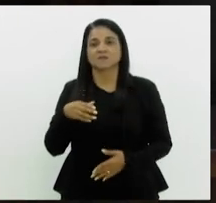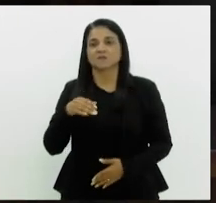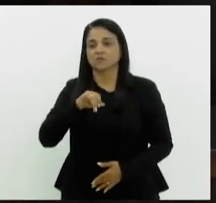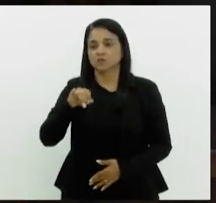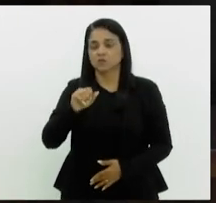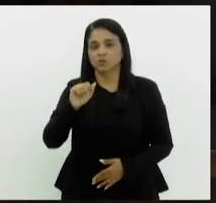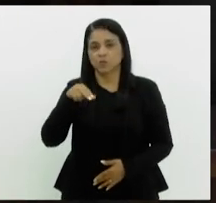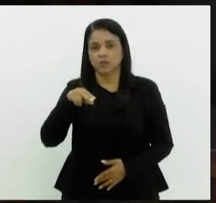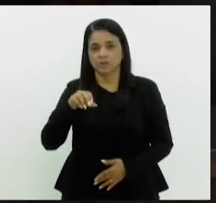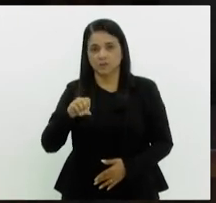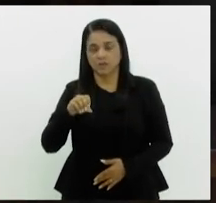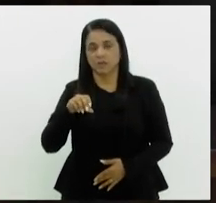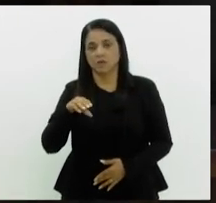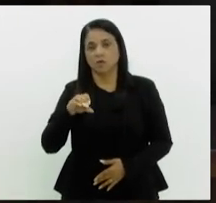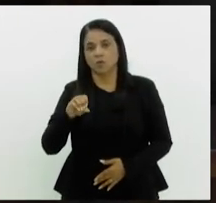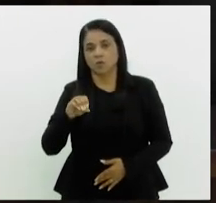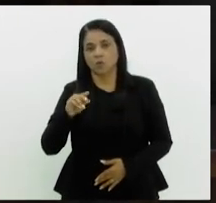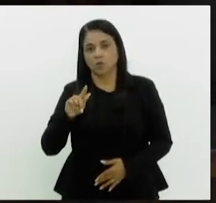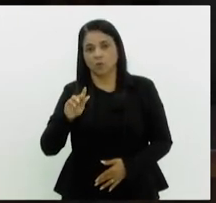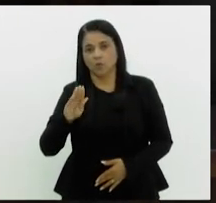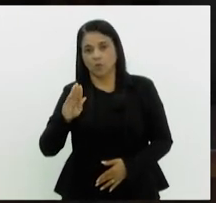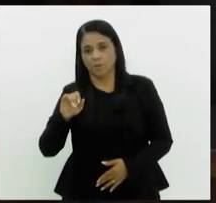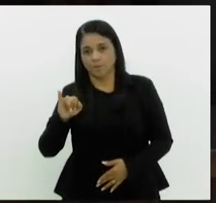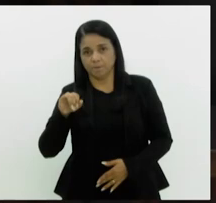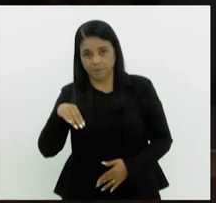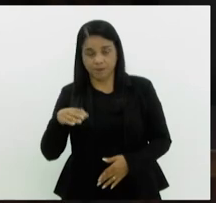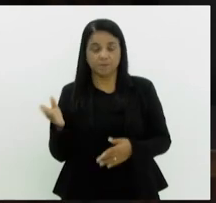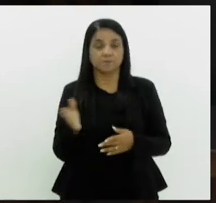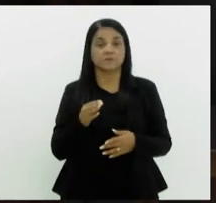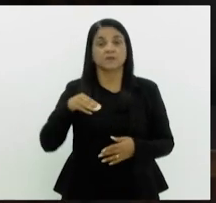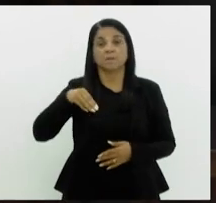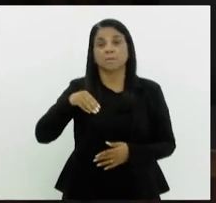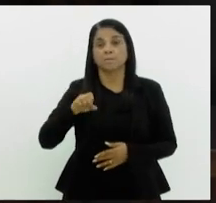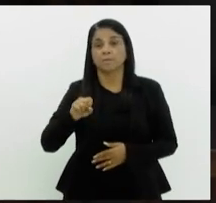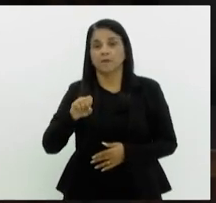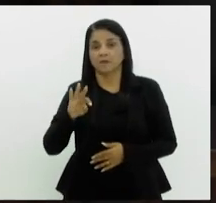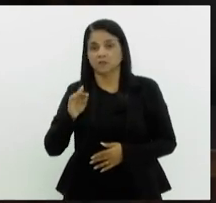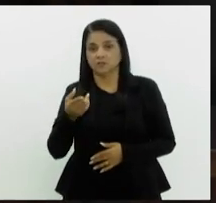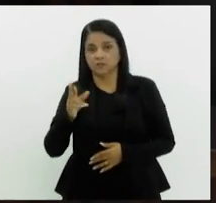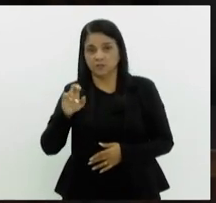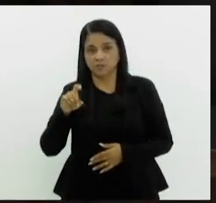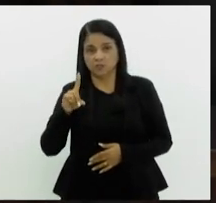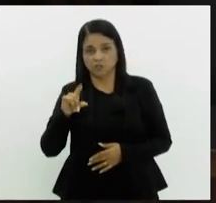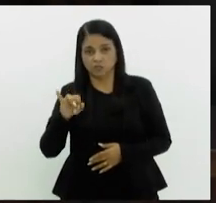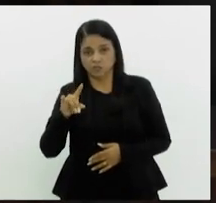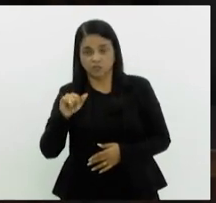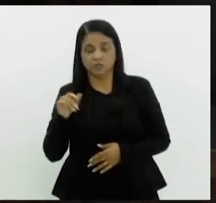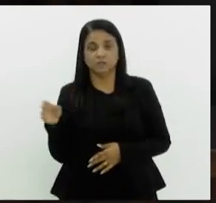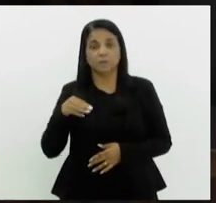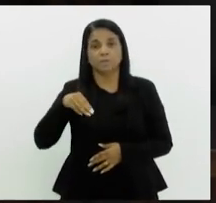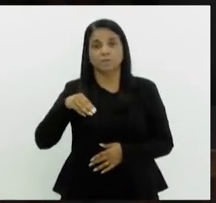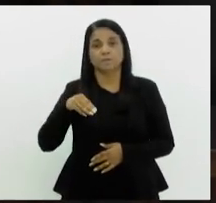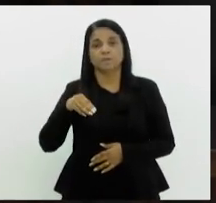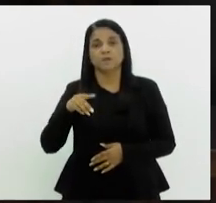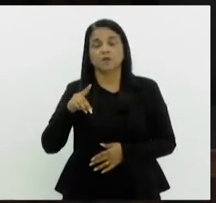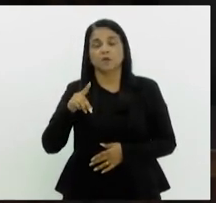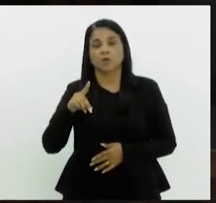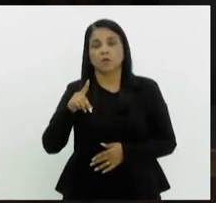dos Santos, a mestre Didi, a mestra Genor, a Muniz Sodré, a